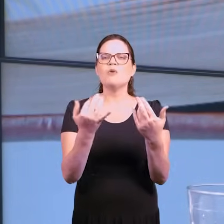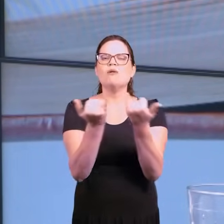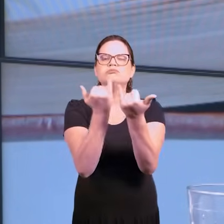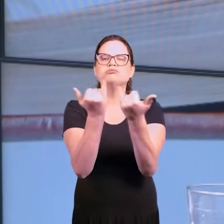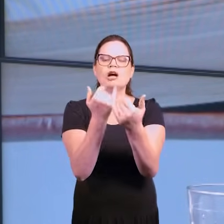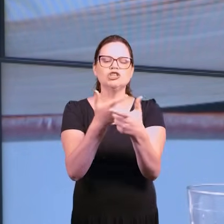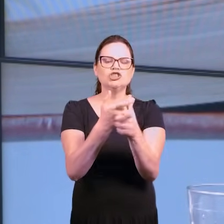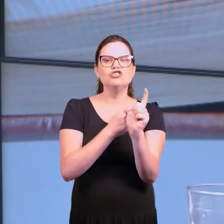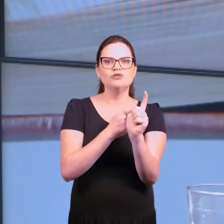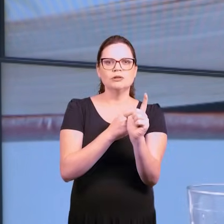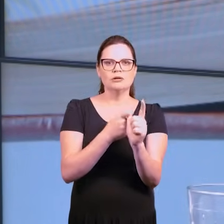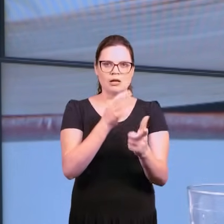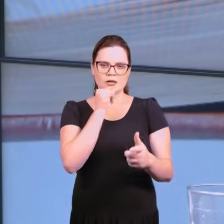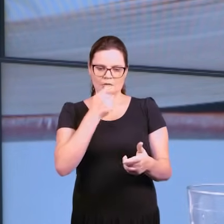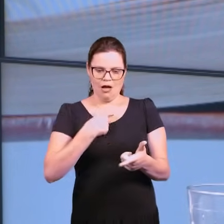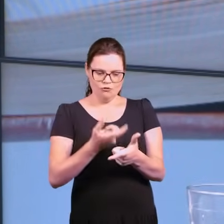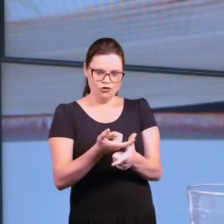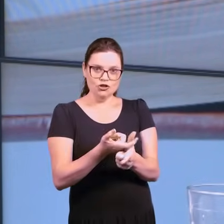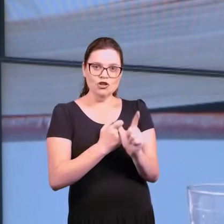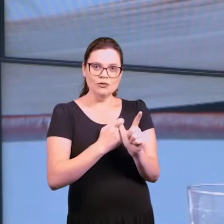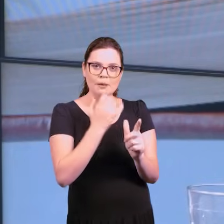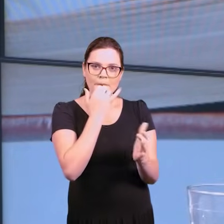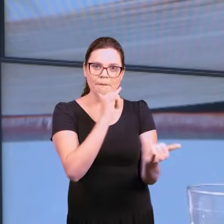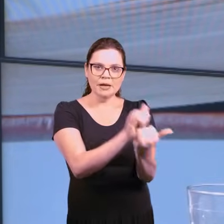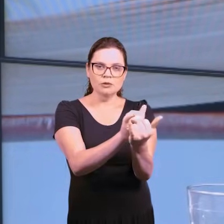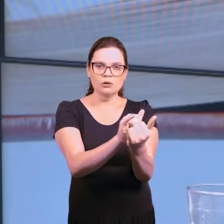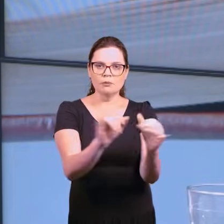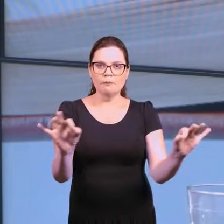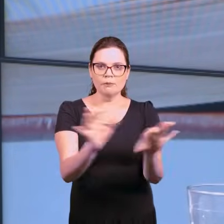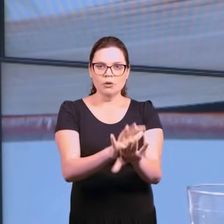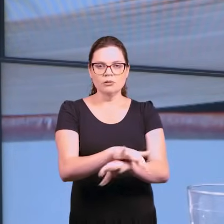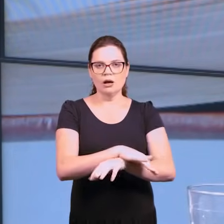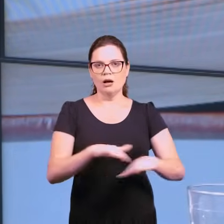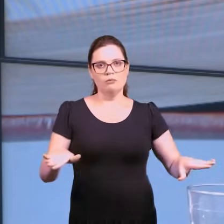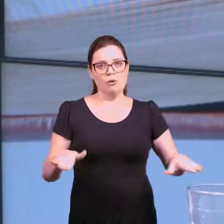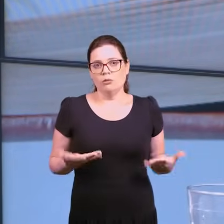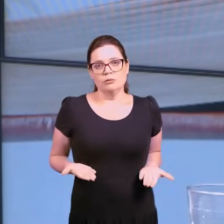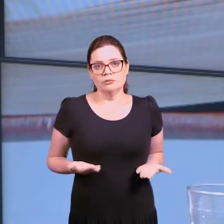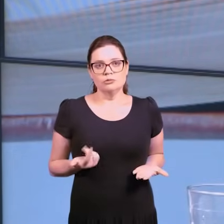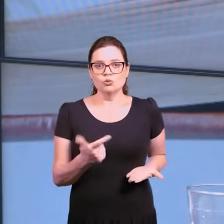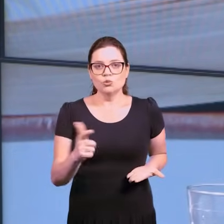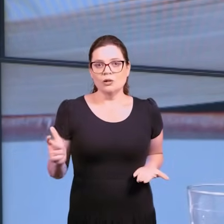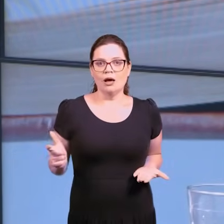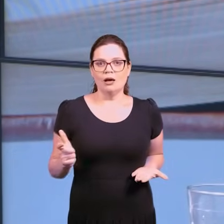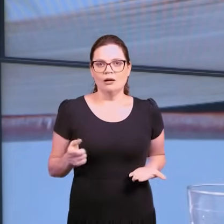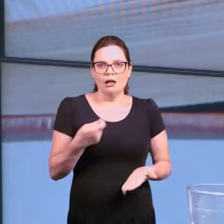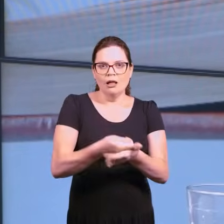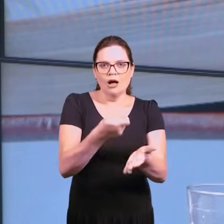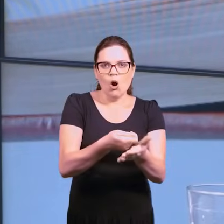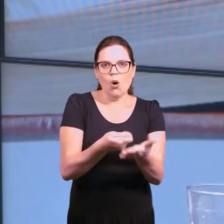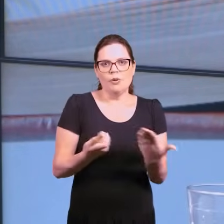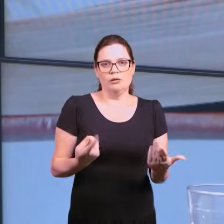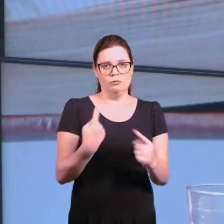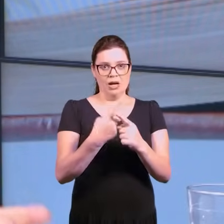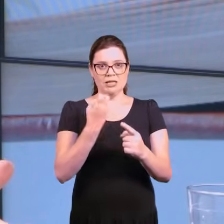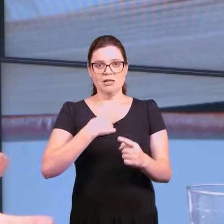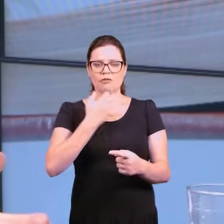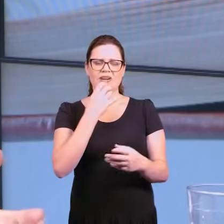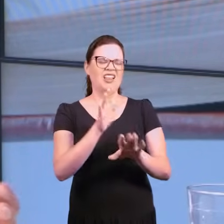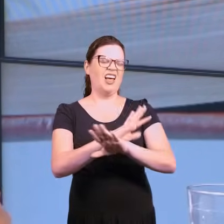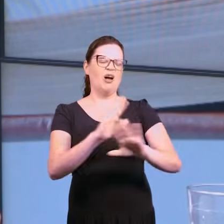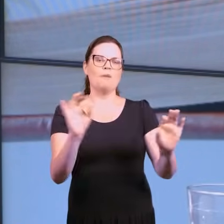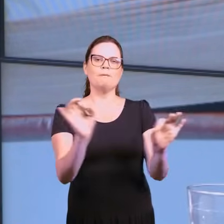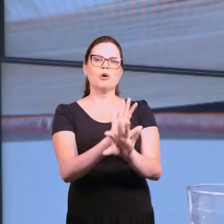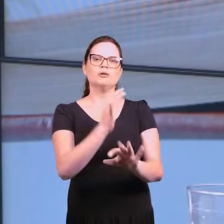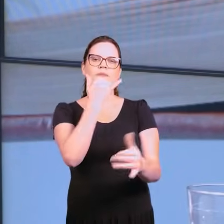Dívida perdoada não existe mais. Não tem como você ressuscitar uma dívida que foi